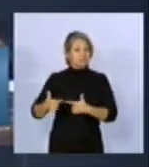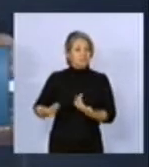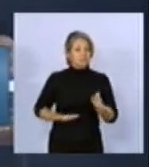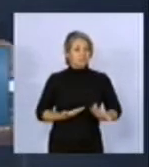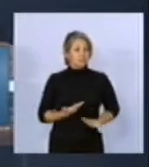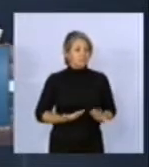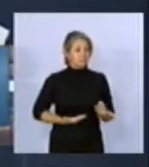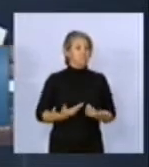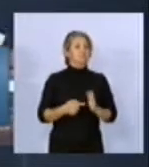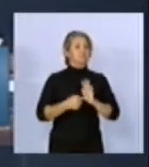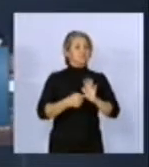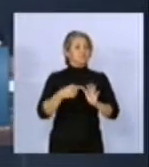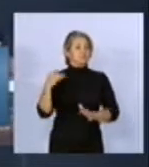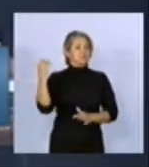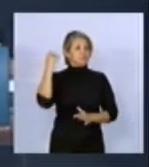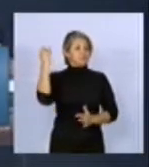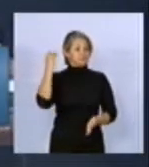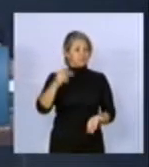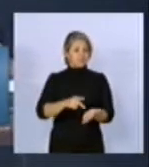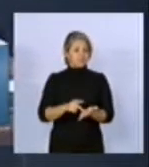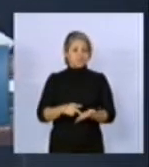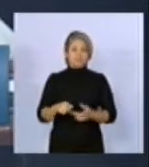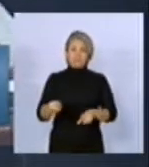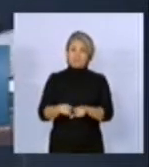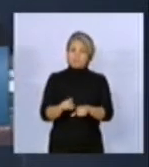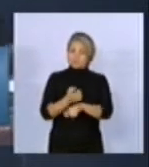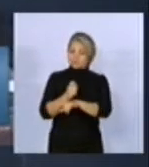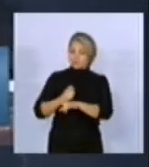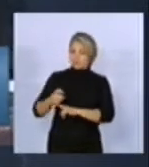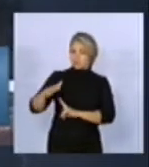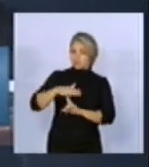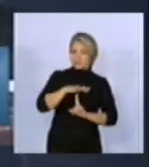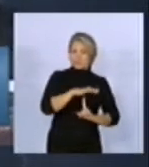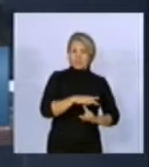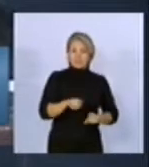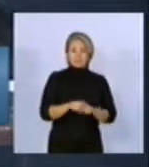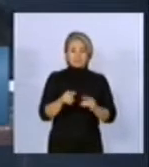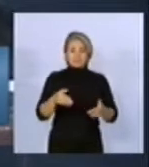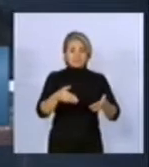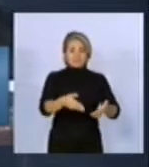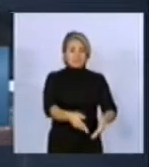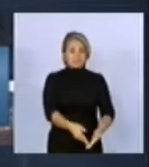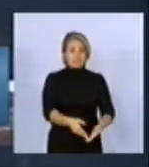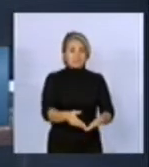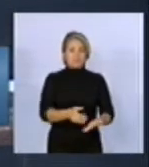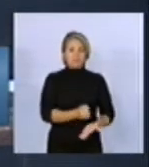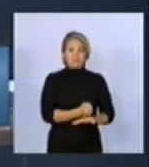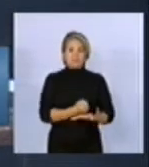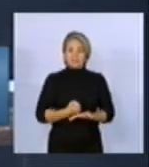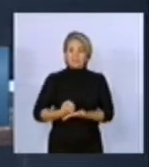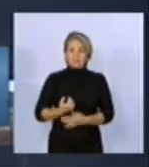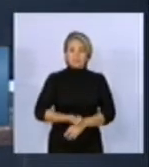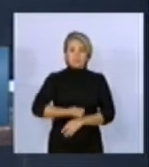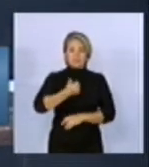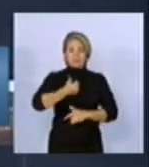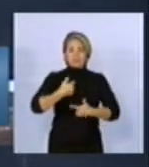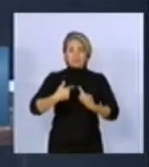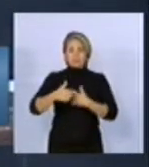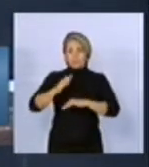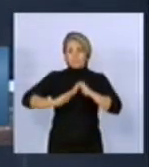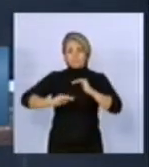de grande importância o Paraná também participa do seu de melhores práticas do trabalho tendo várias